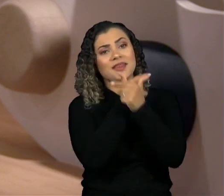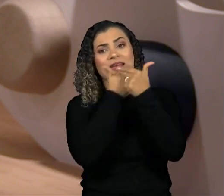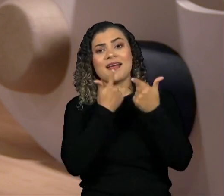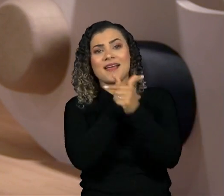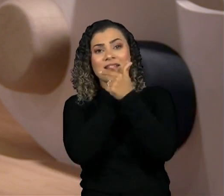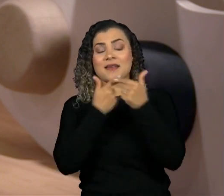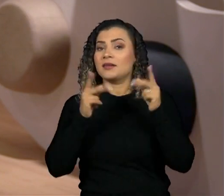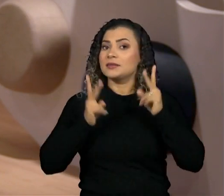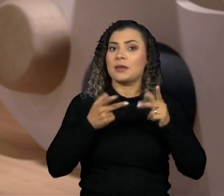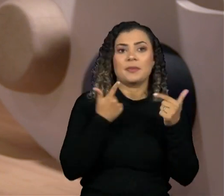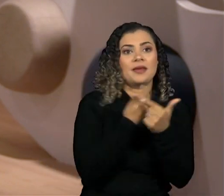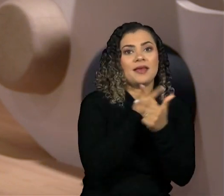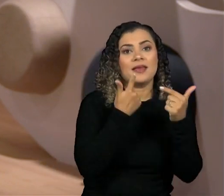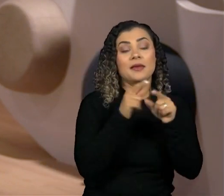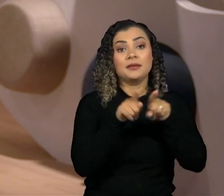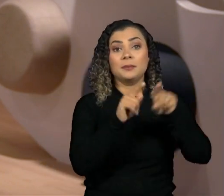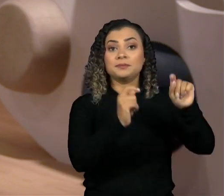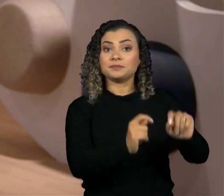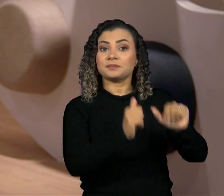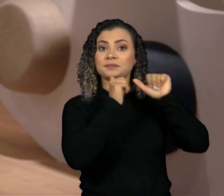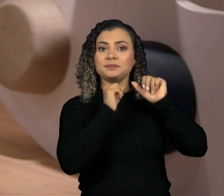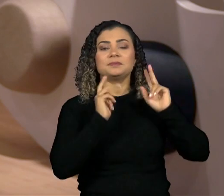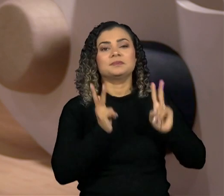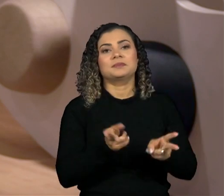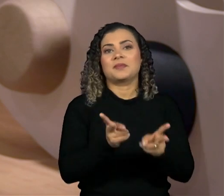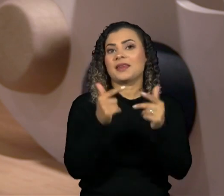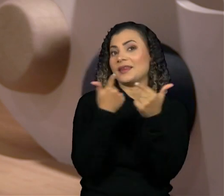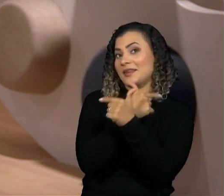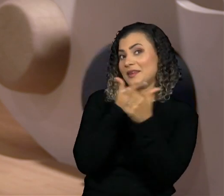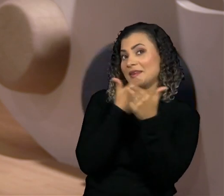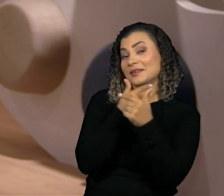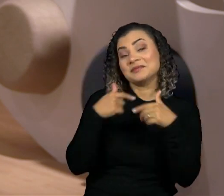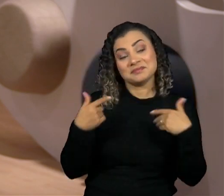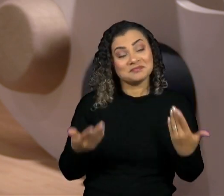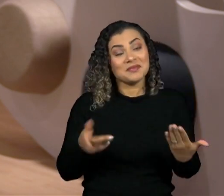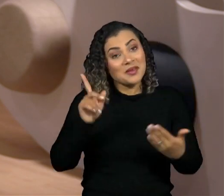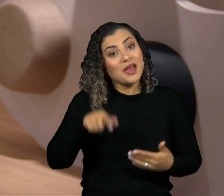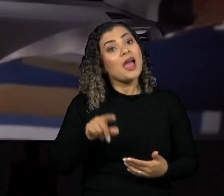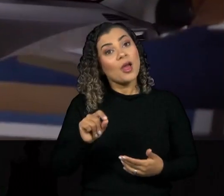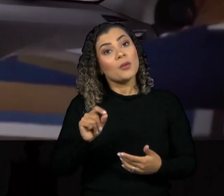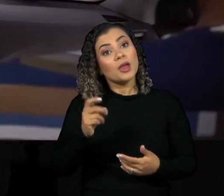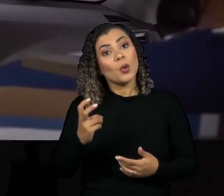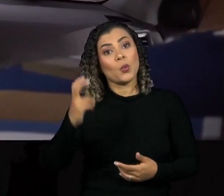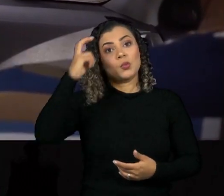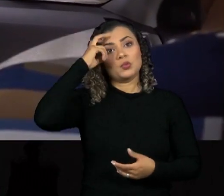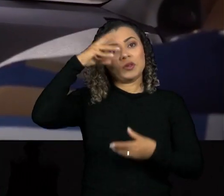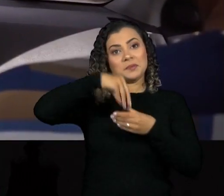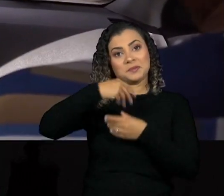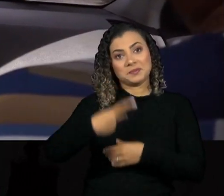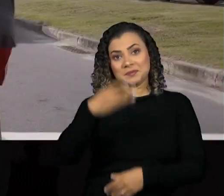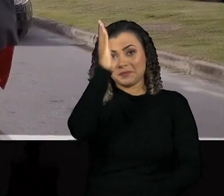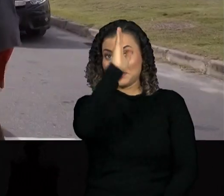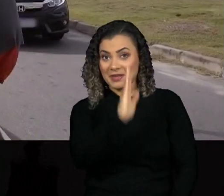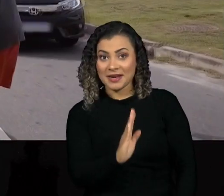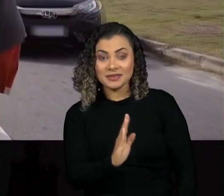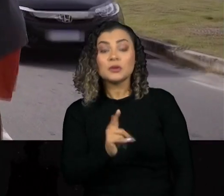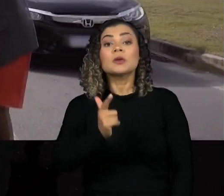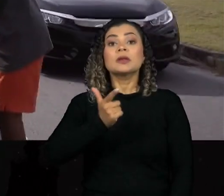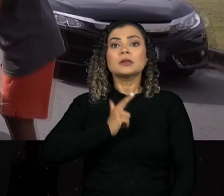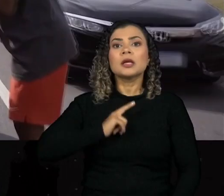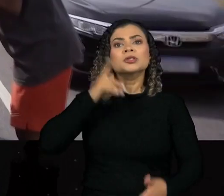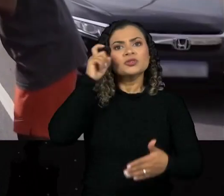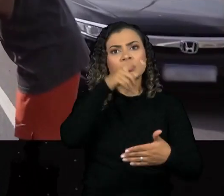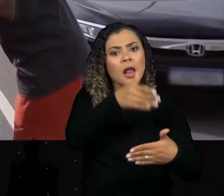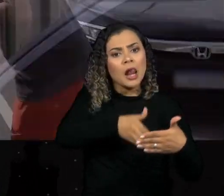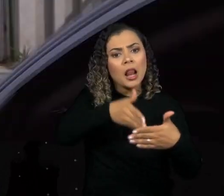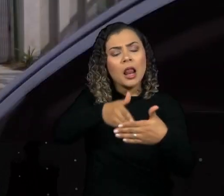ri mais, a gente se beneficia mais disso. Então é uma prática cultural. A gente vive todas as nossas